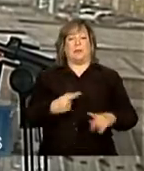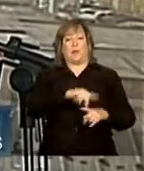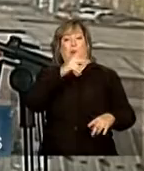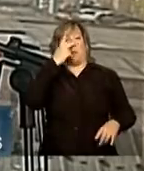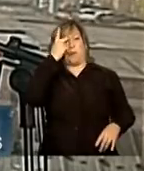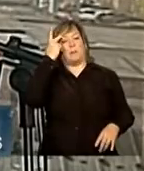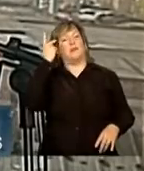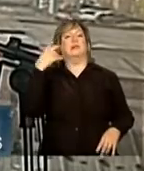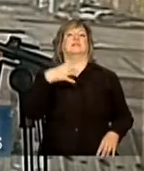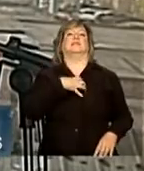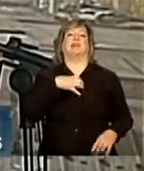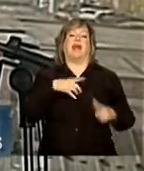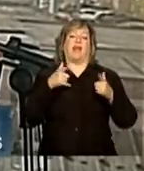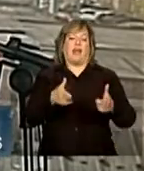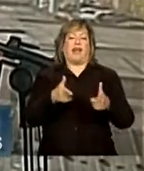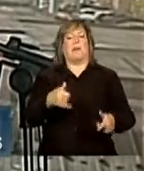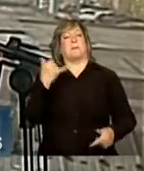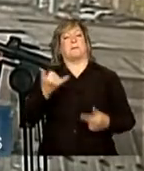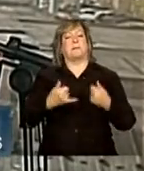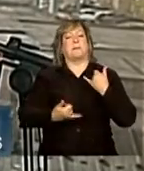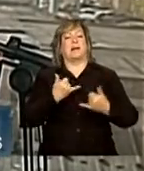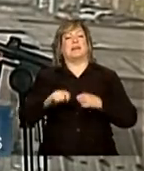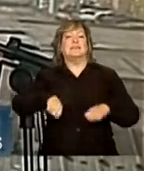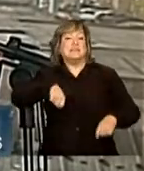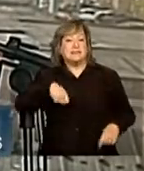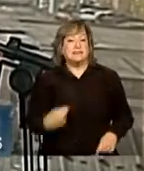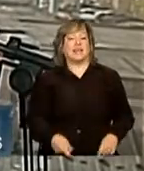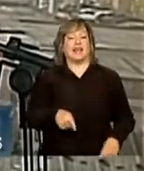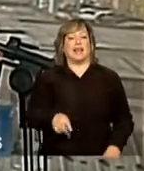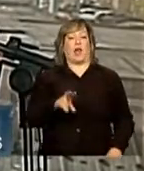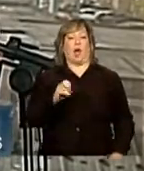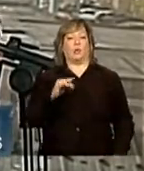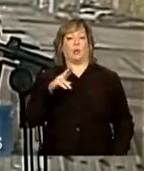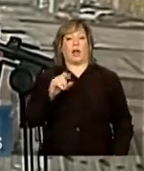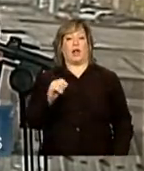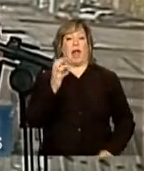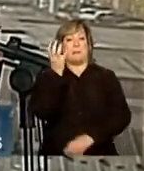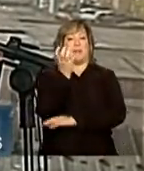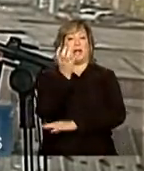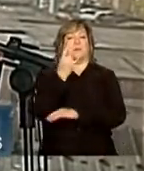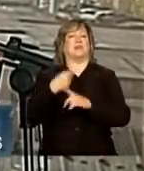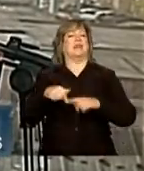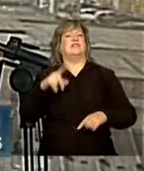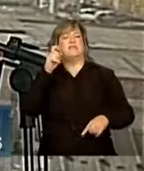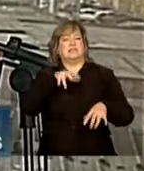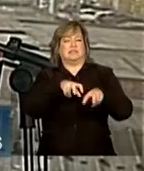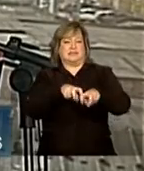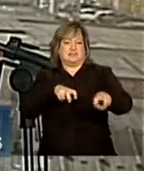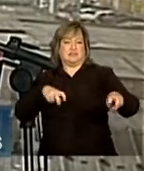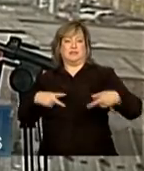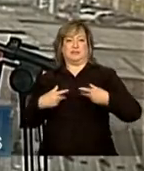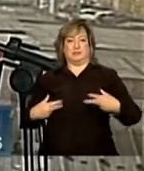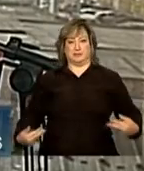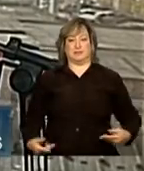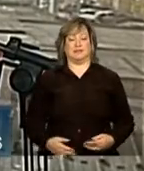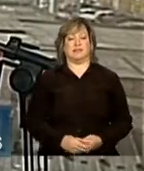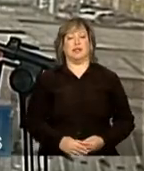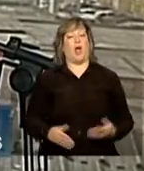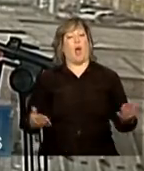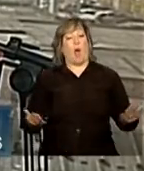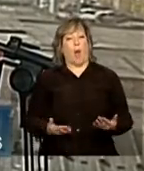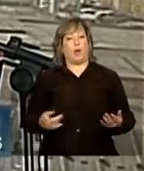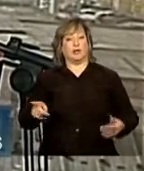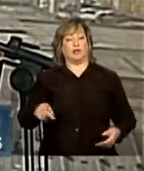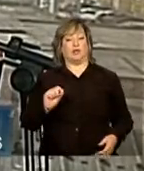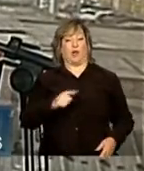espírito irônico, apelidou a rótula de rótula do abacaxi. Hoje, o governador me disse que ele vai